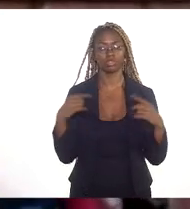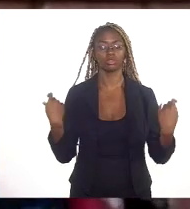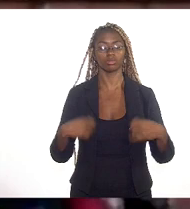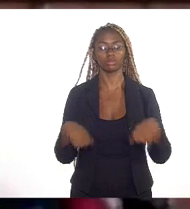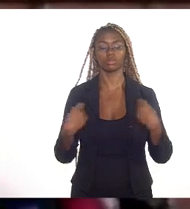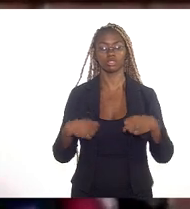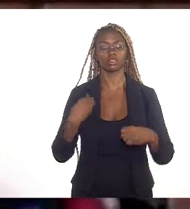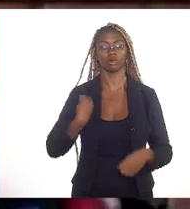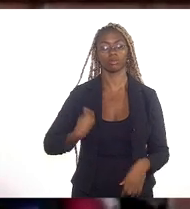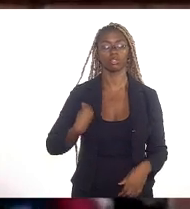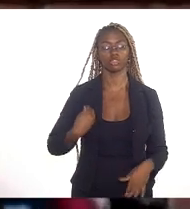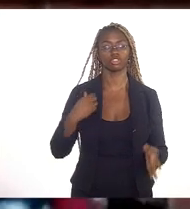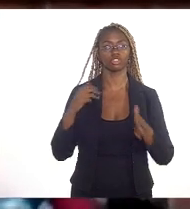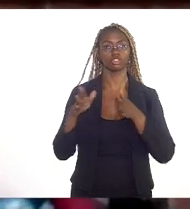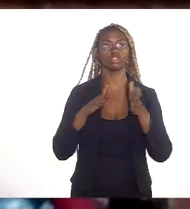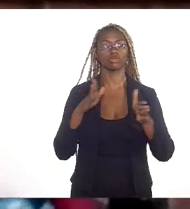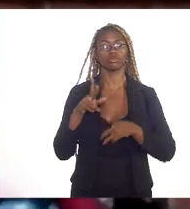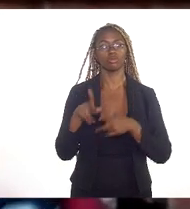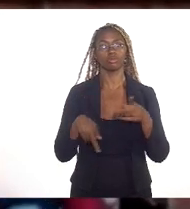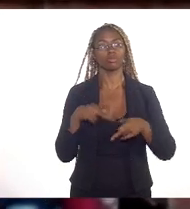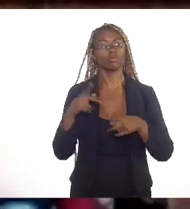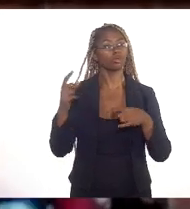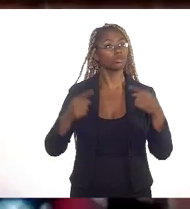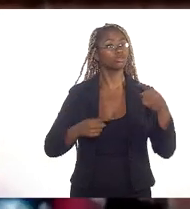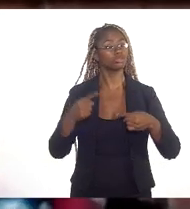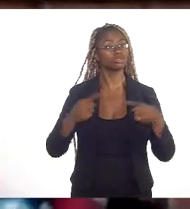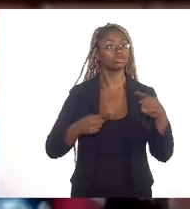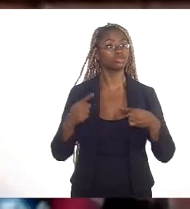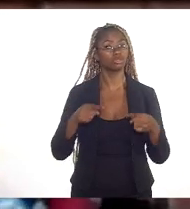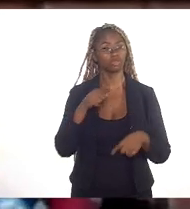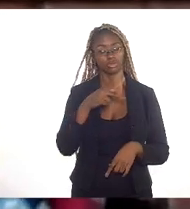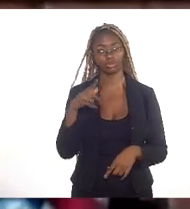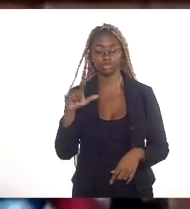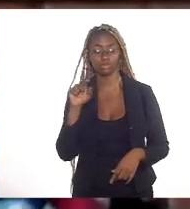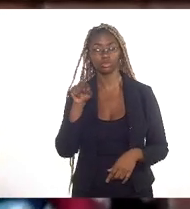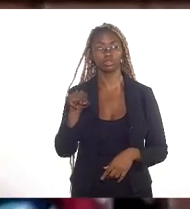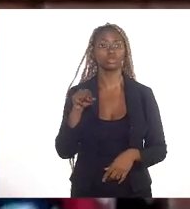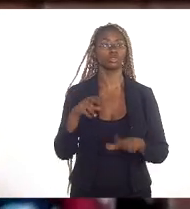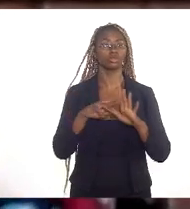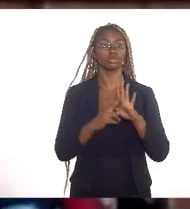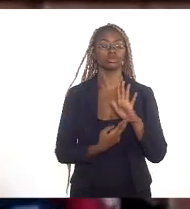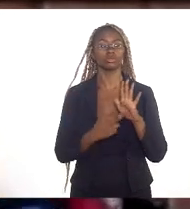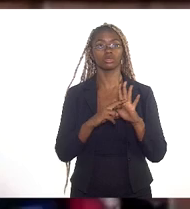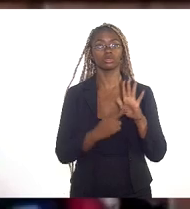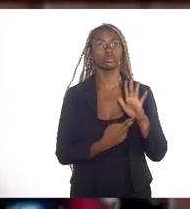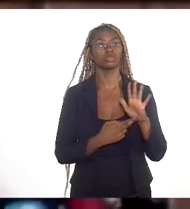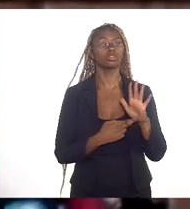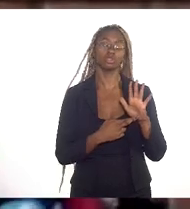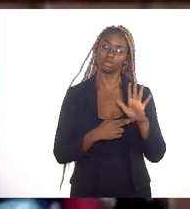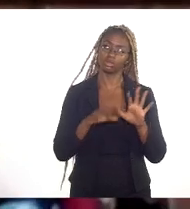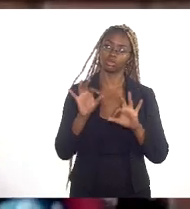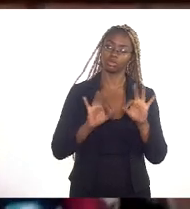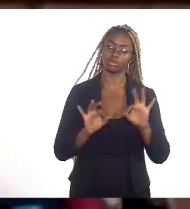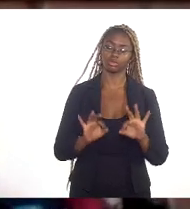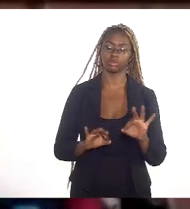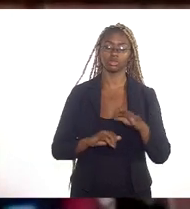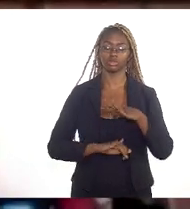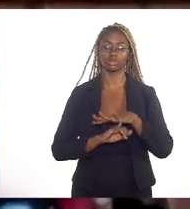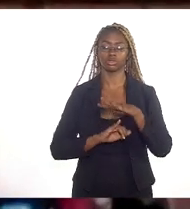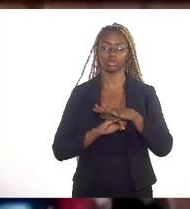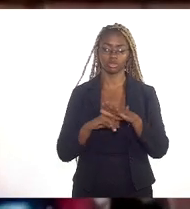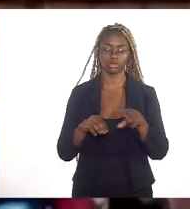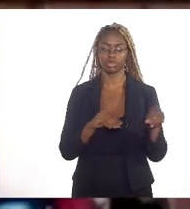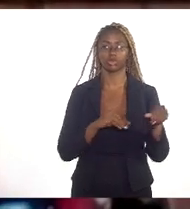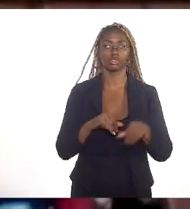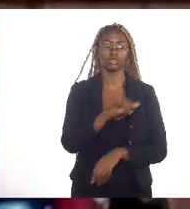garantida a participação popular na discussão do presente projeto, no processo de regulamentação do programa pelo Instituto de Terras do